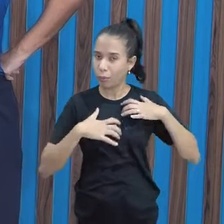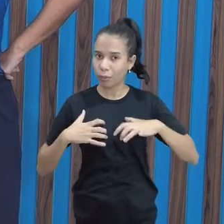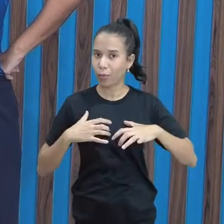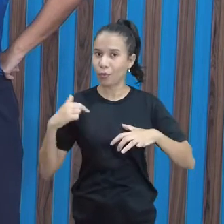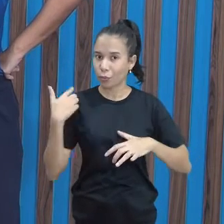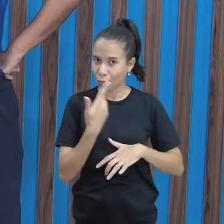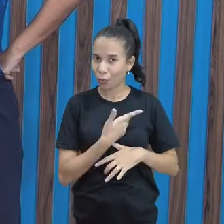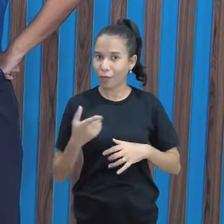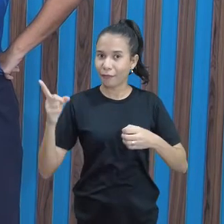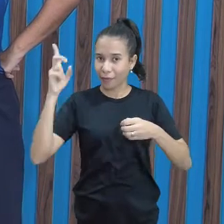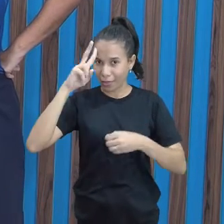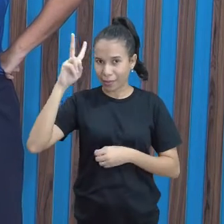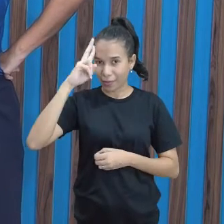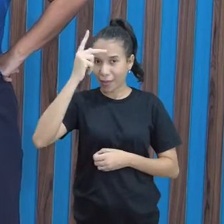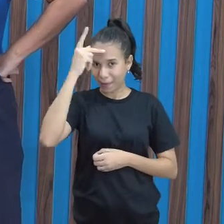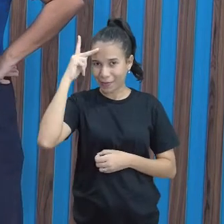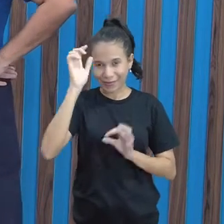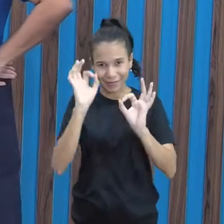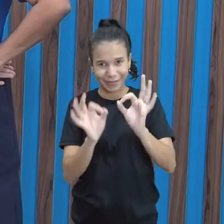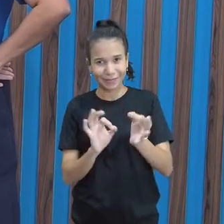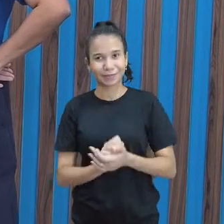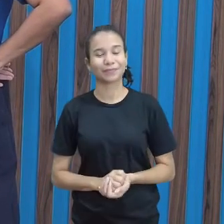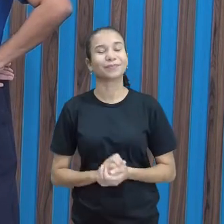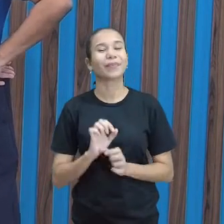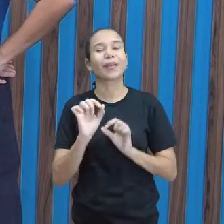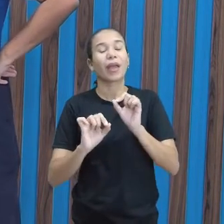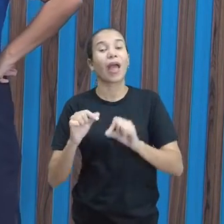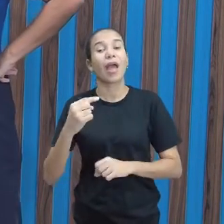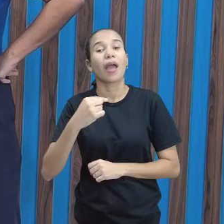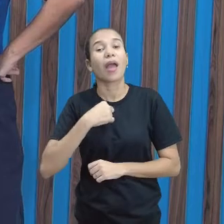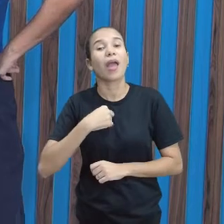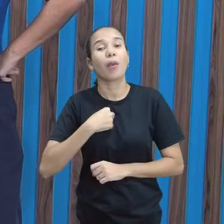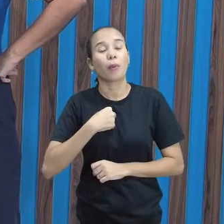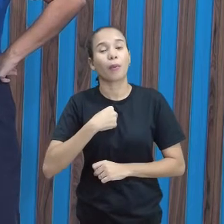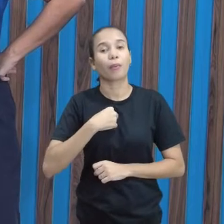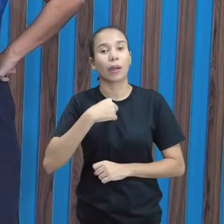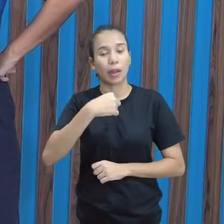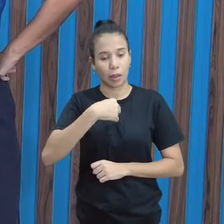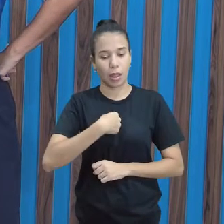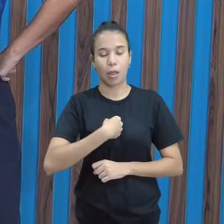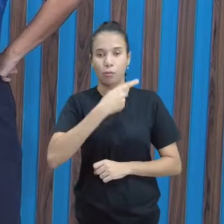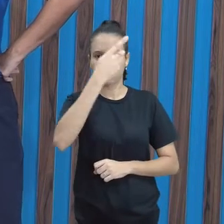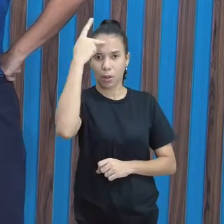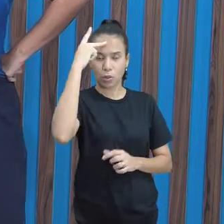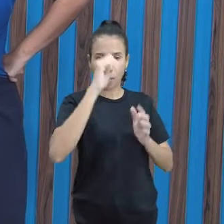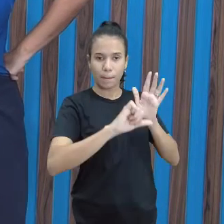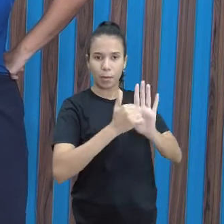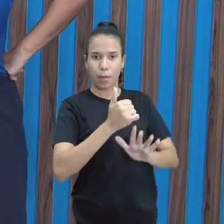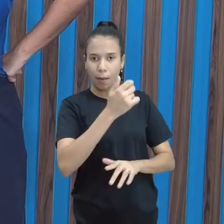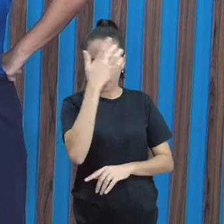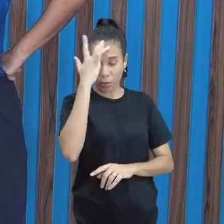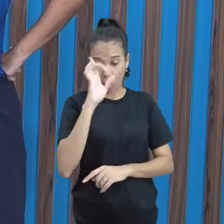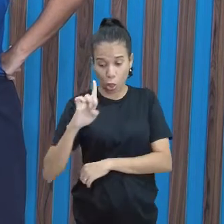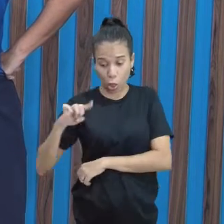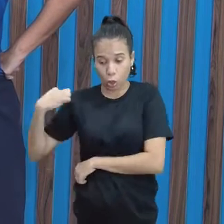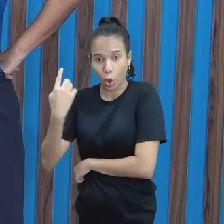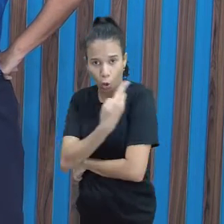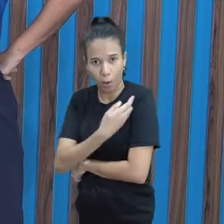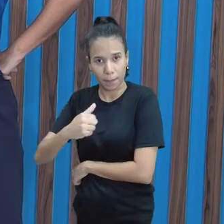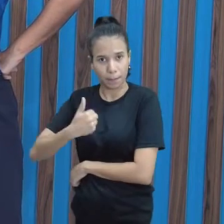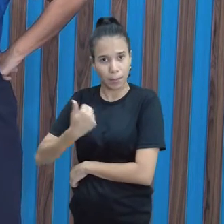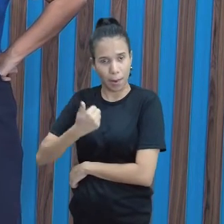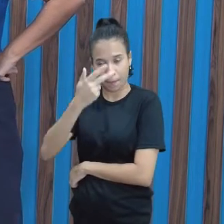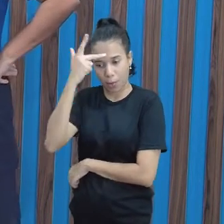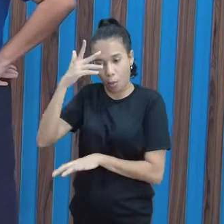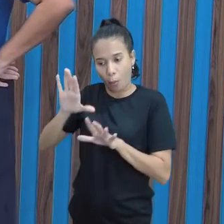revisar as pessoas do discurso daqui a pouquinho, tá? Então, a primeira pessoa qual é? Eu, a primeira pessoa do singular, e nós, a primeira pessoa